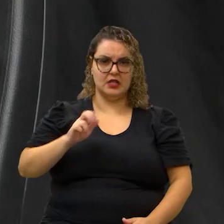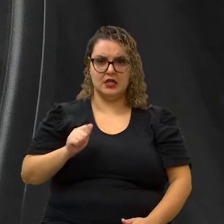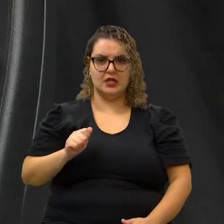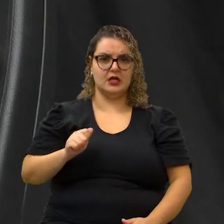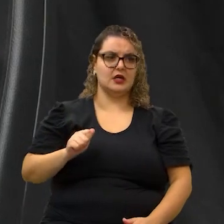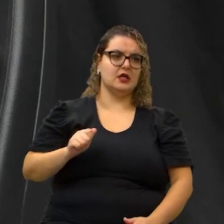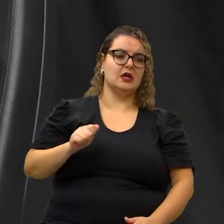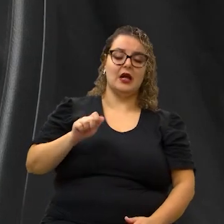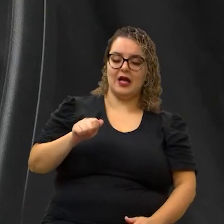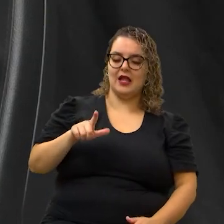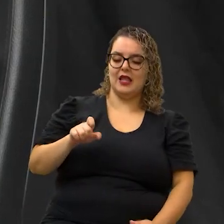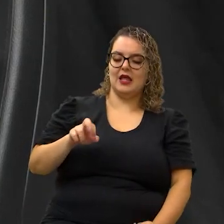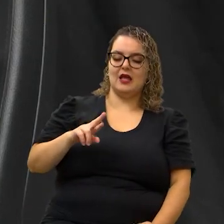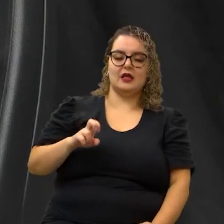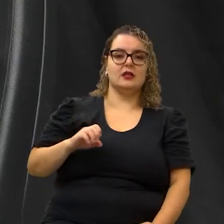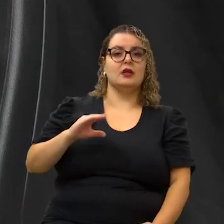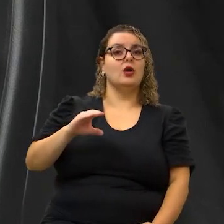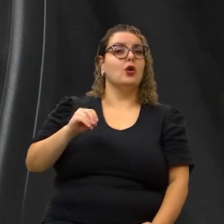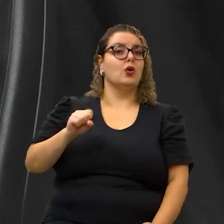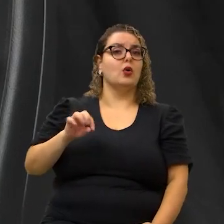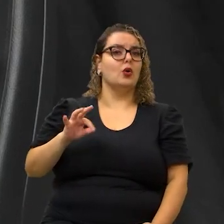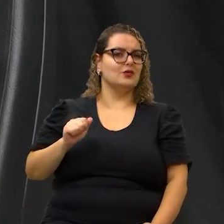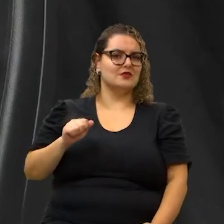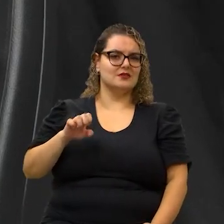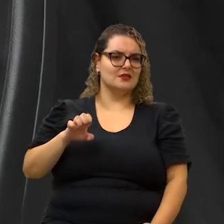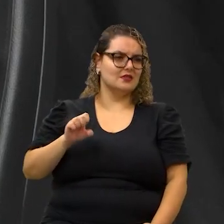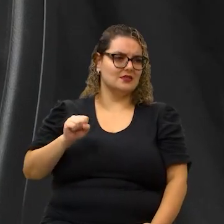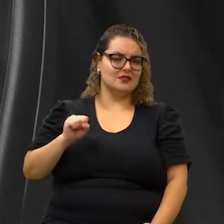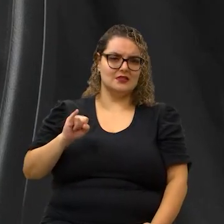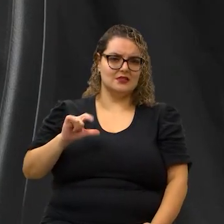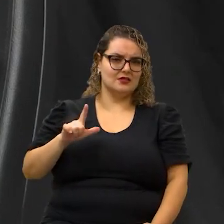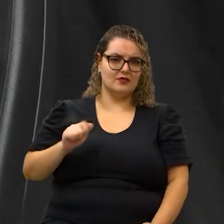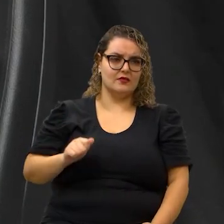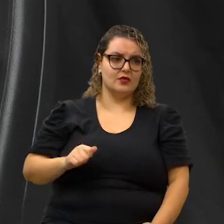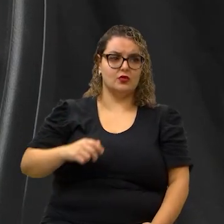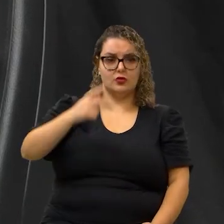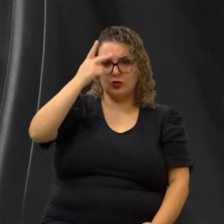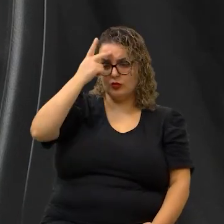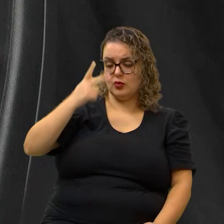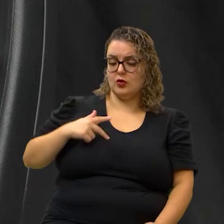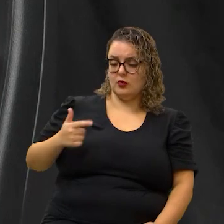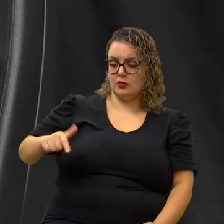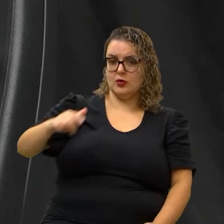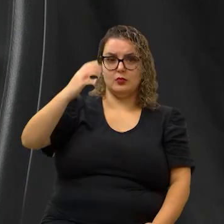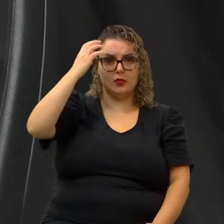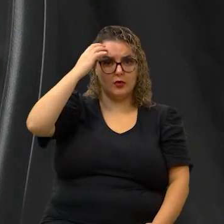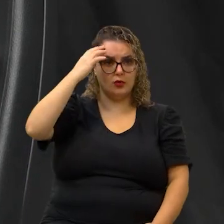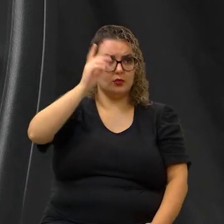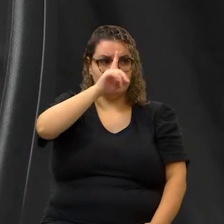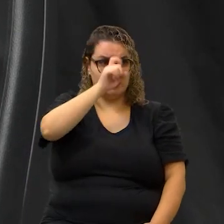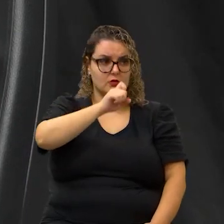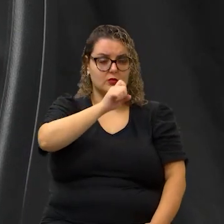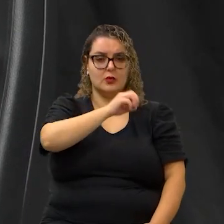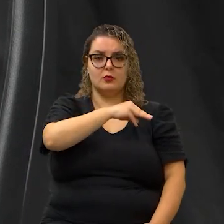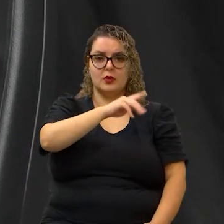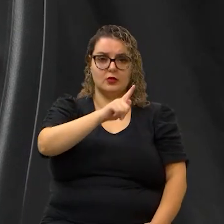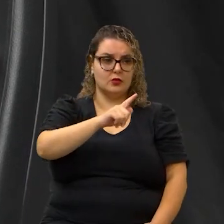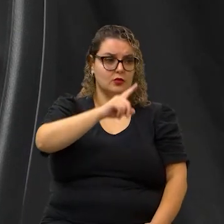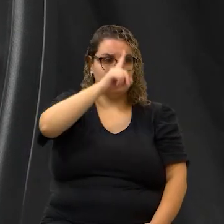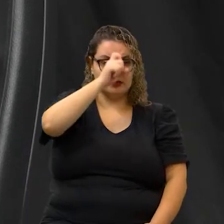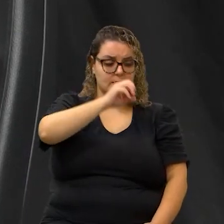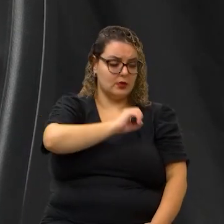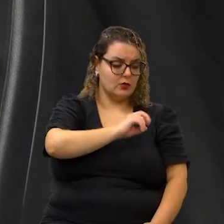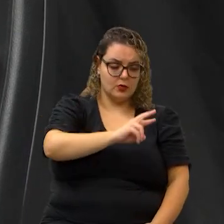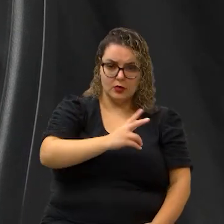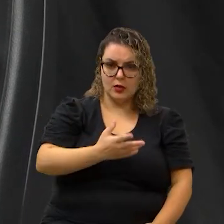Alegre, no Costa e Silva, no próprio Parque Taquaral, um investimento que foi feito, mas também no Hospital Marugate, no Hospital